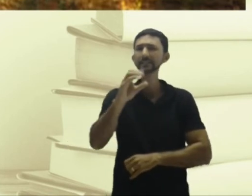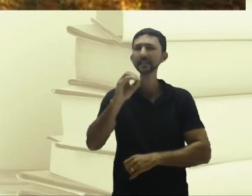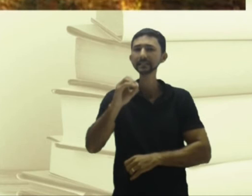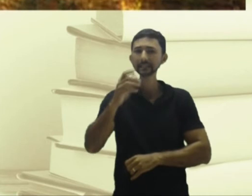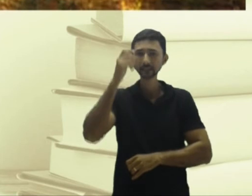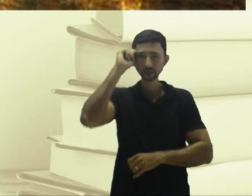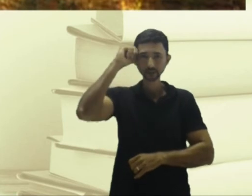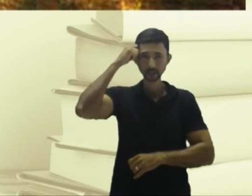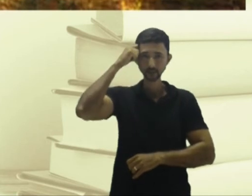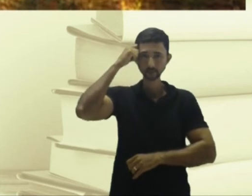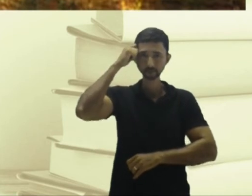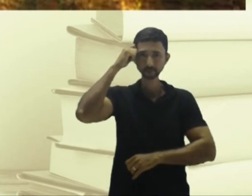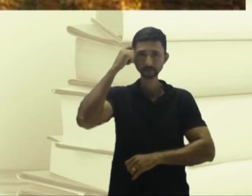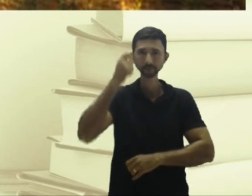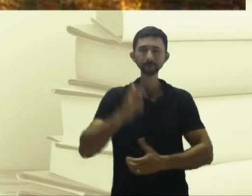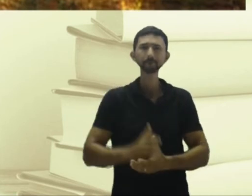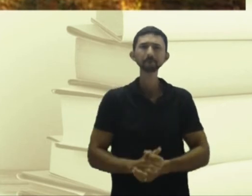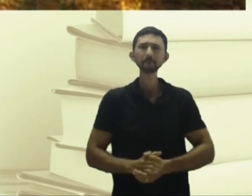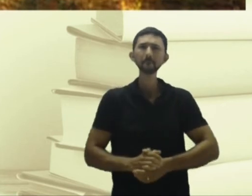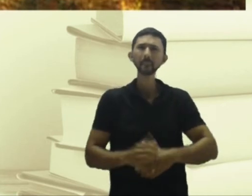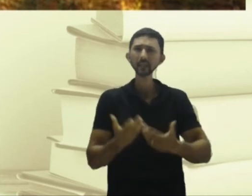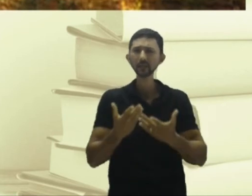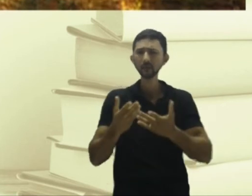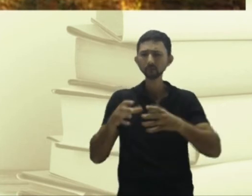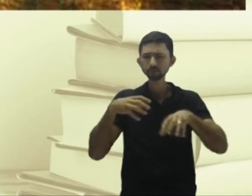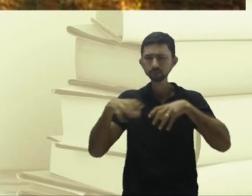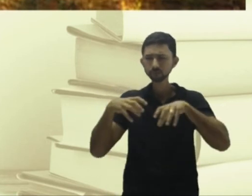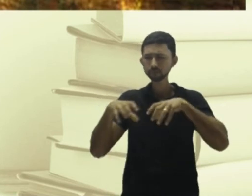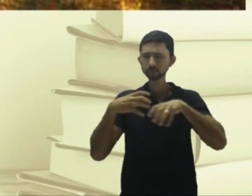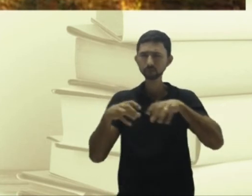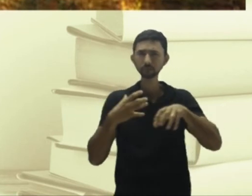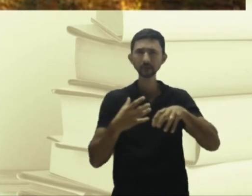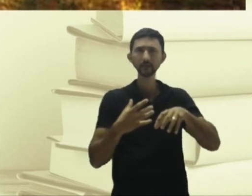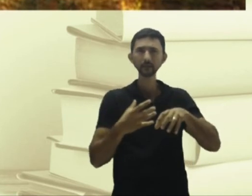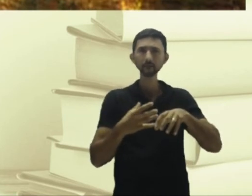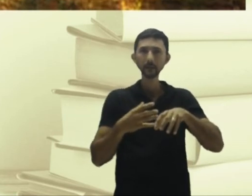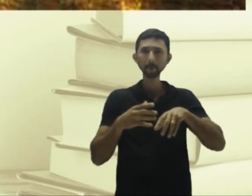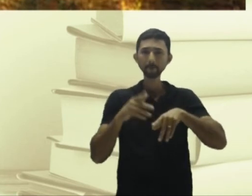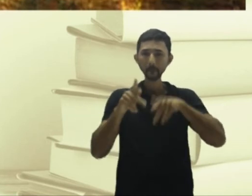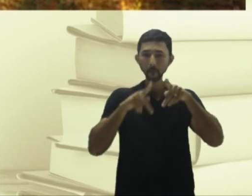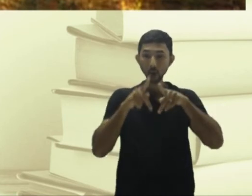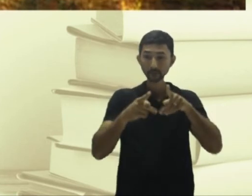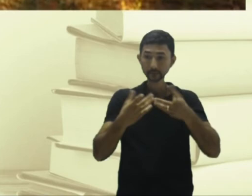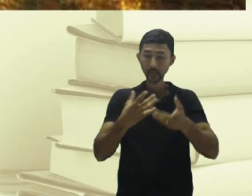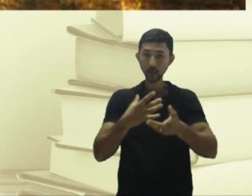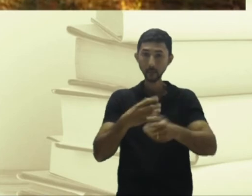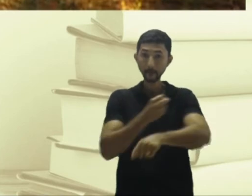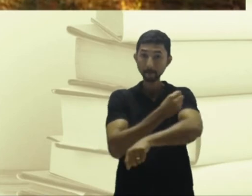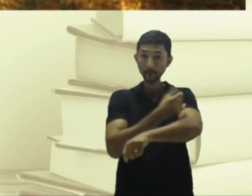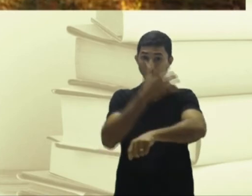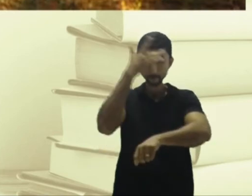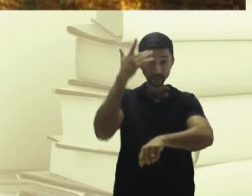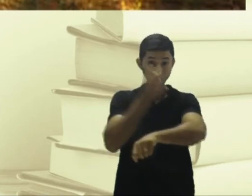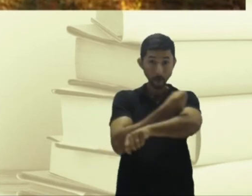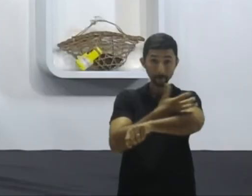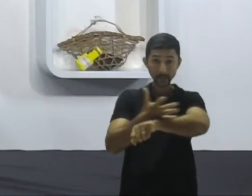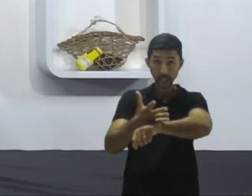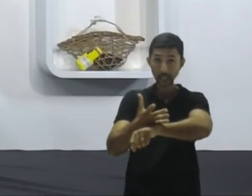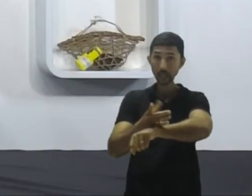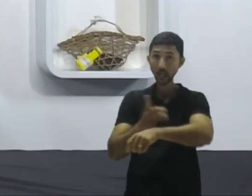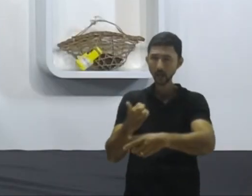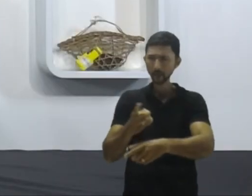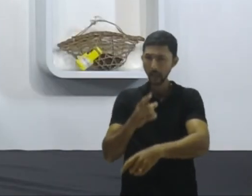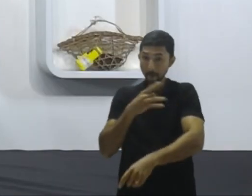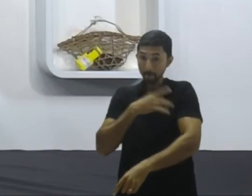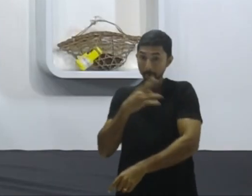600 negros. Essa revolta trouxe para a população branca de Salvador muito medo,